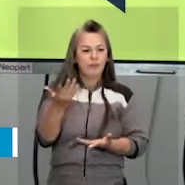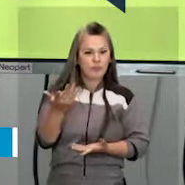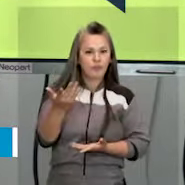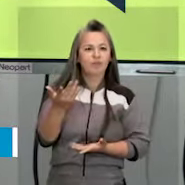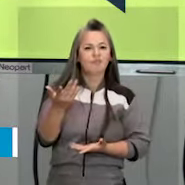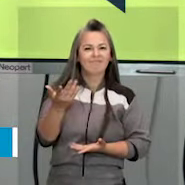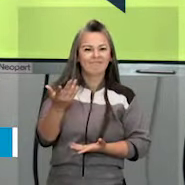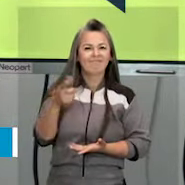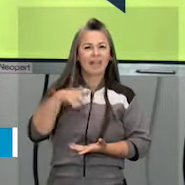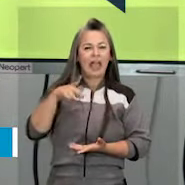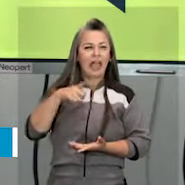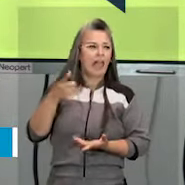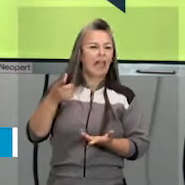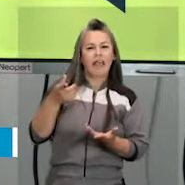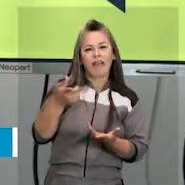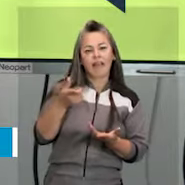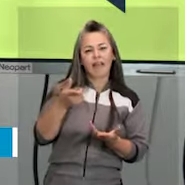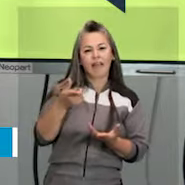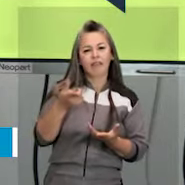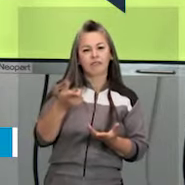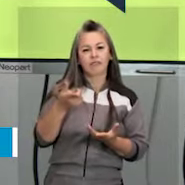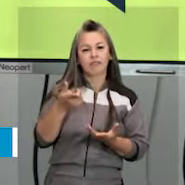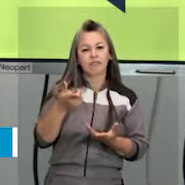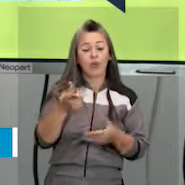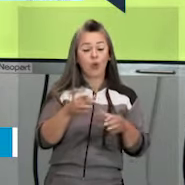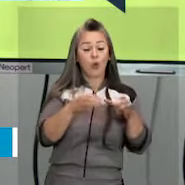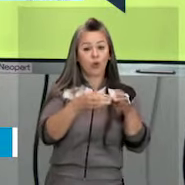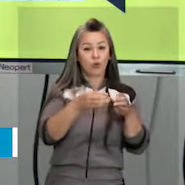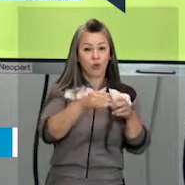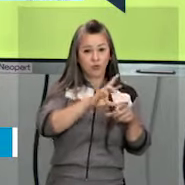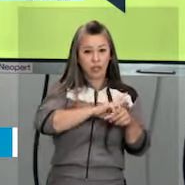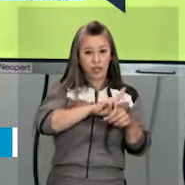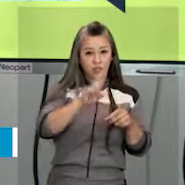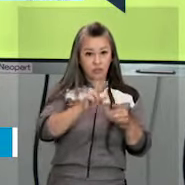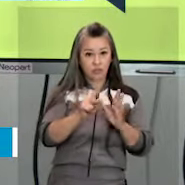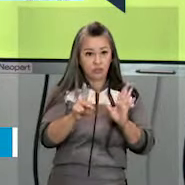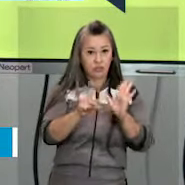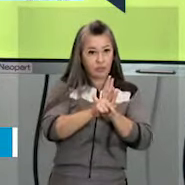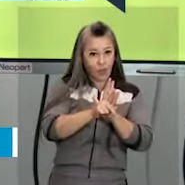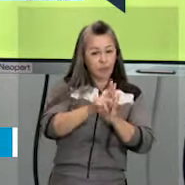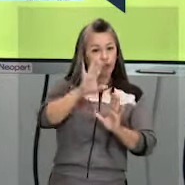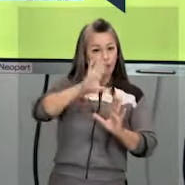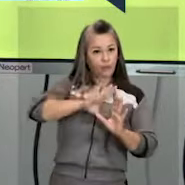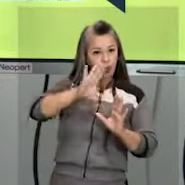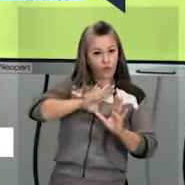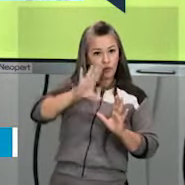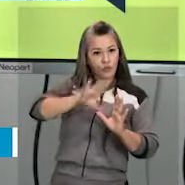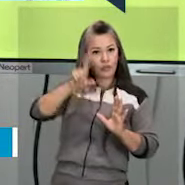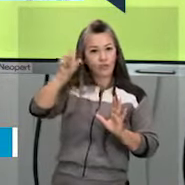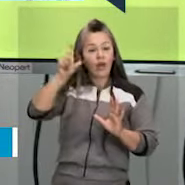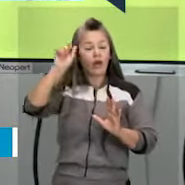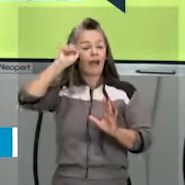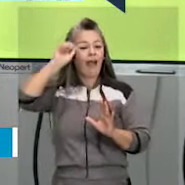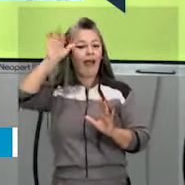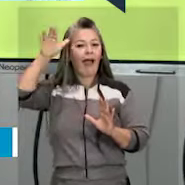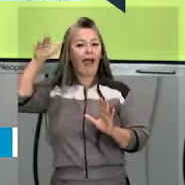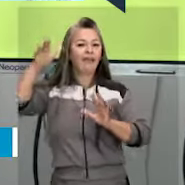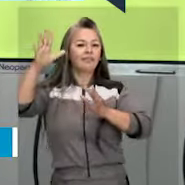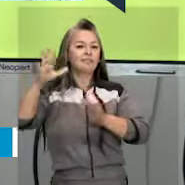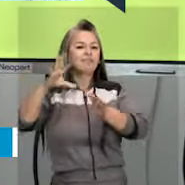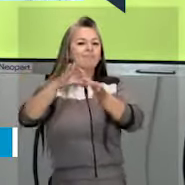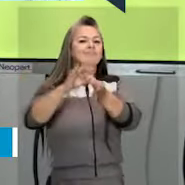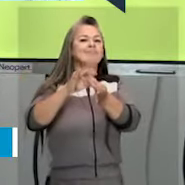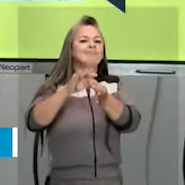Iemanjá com Santa Bárbara, é uma forma aí, né, do sincretismo e da resistência. Temos aqui uma imagem da capoeira, que é uma